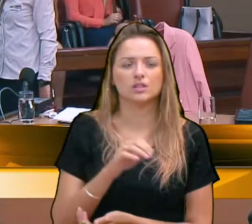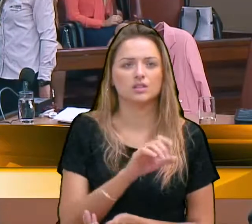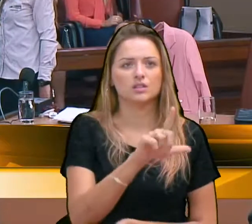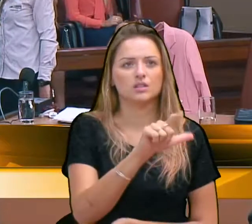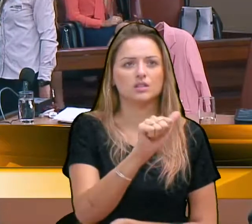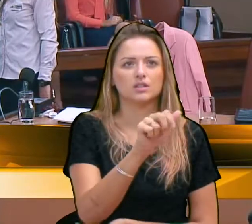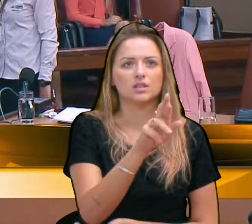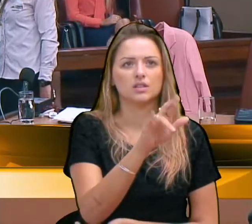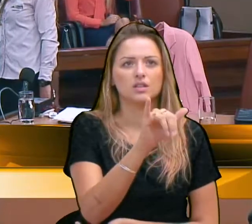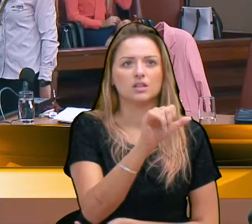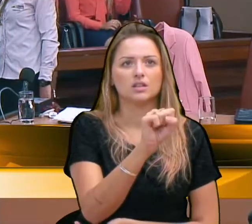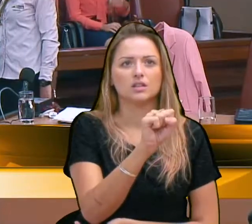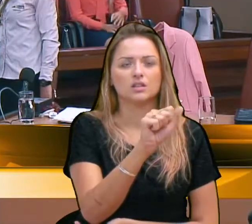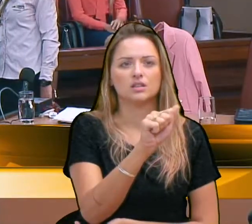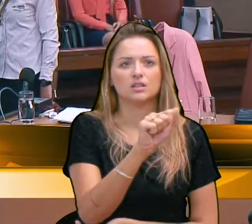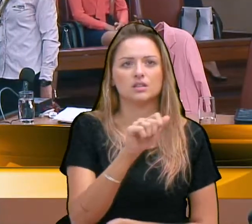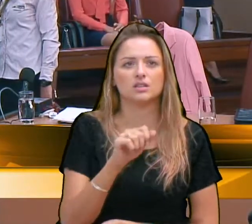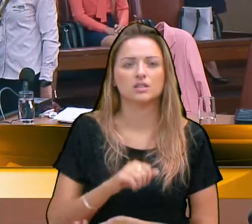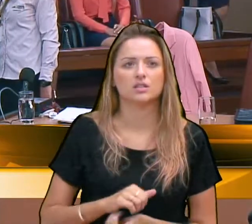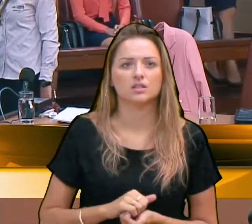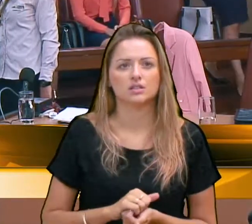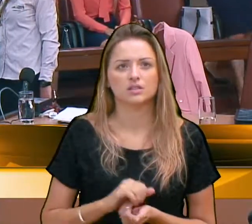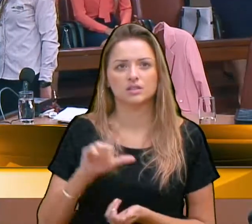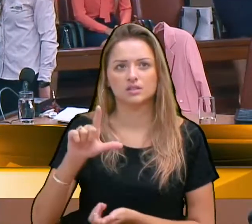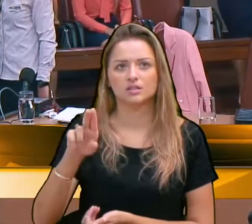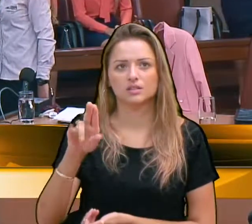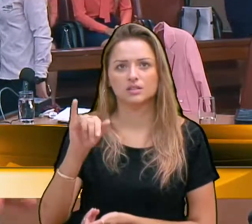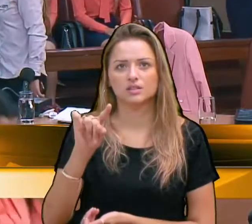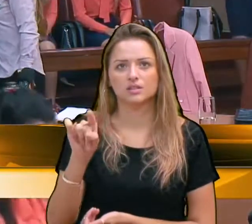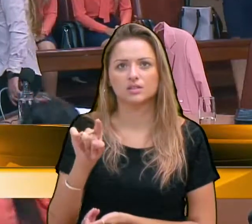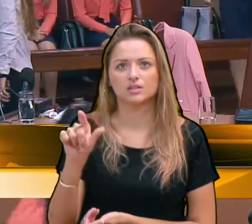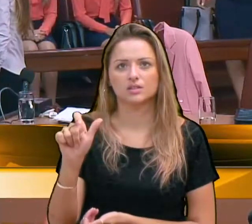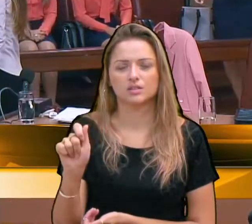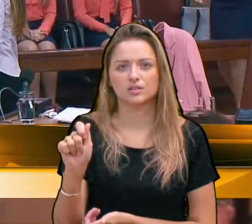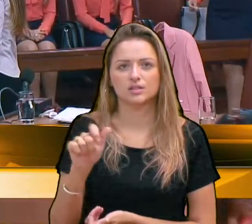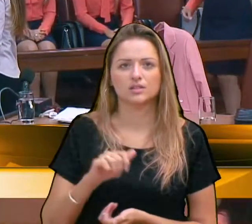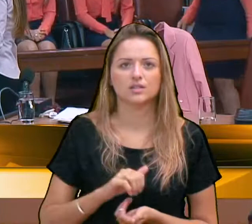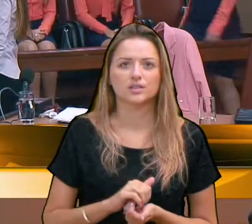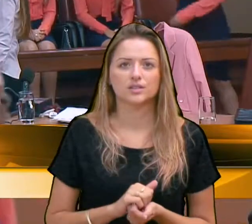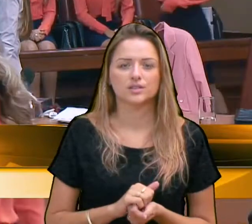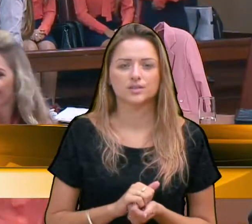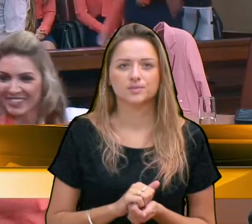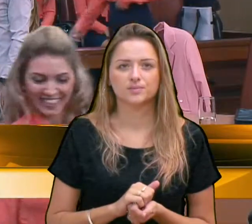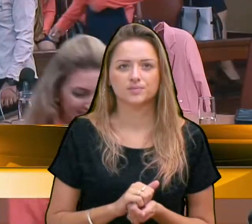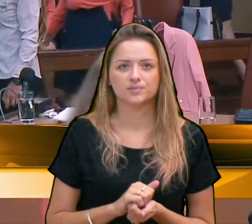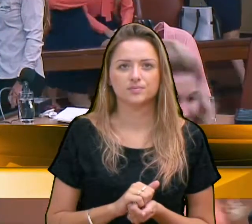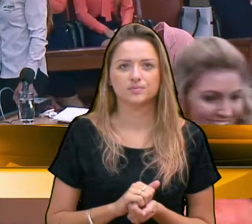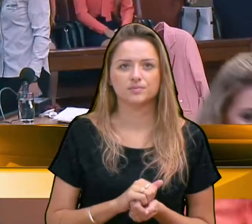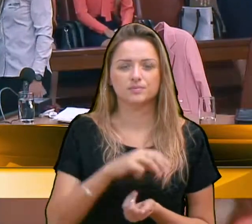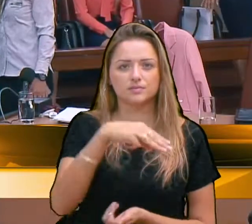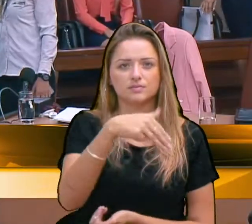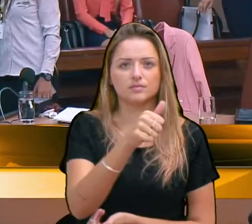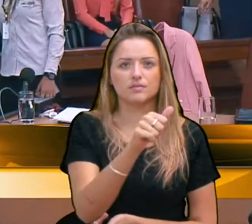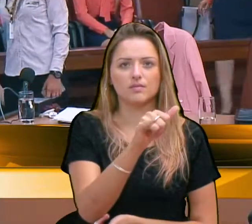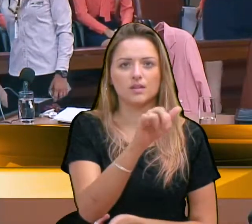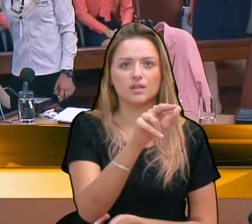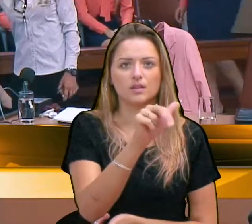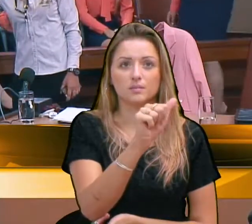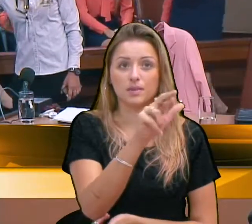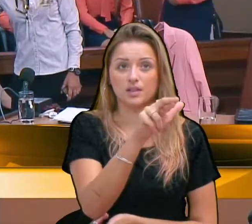Larissa Endler Boschetti. Luísa de Moraes Paim. Maiara